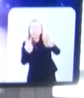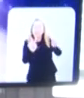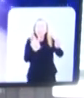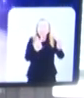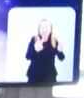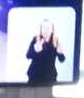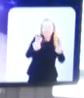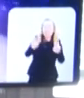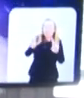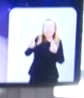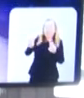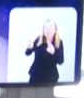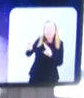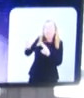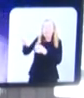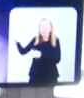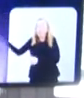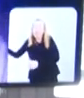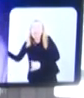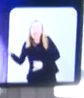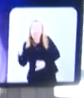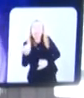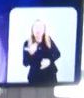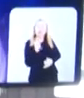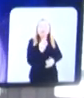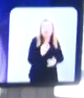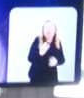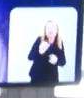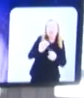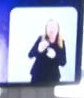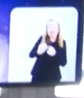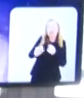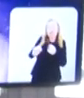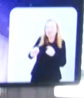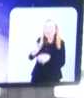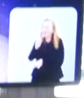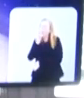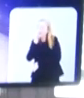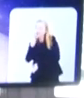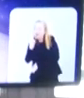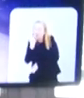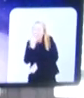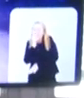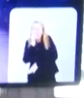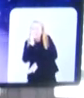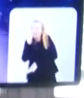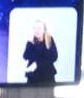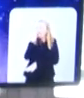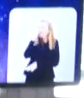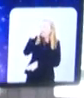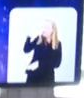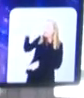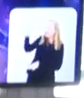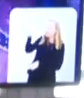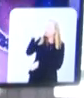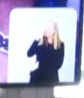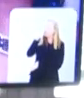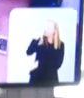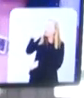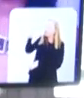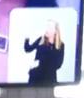no núcleo de atenção as crianças com deficiência criando uma política pública de inclusão e atendimento a essas crianças